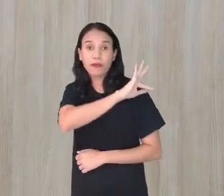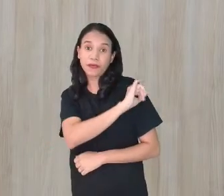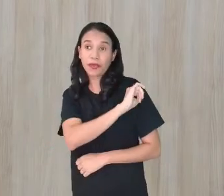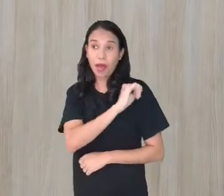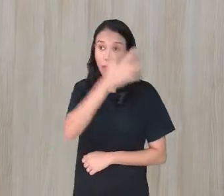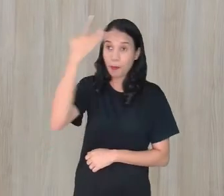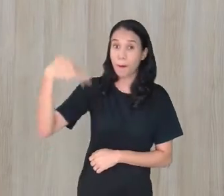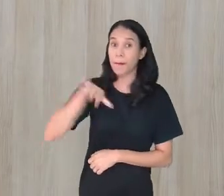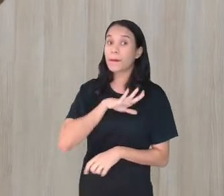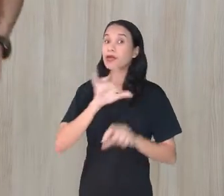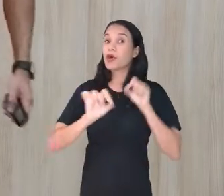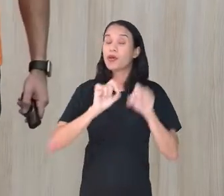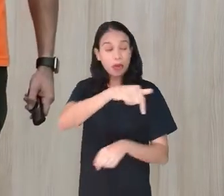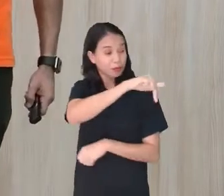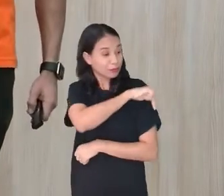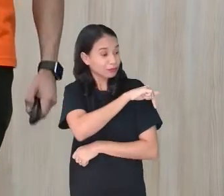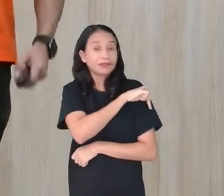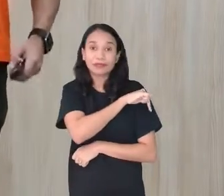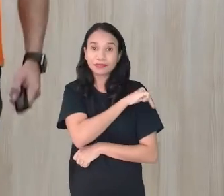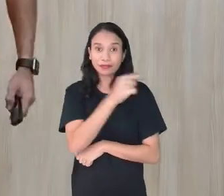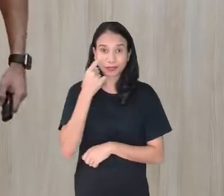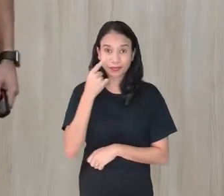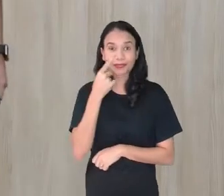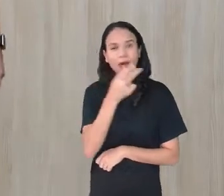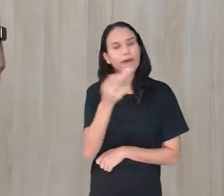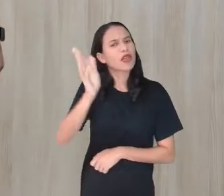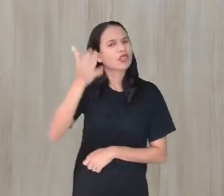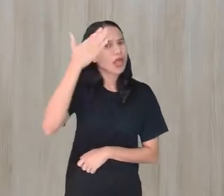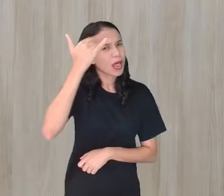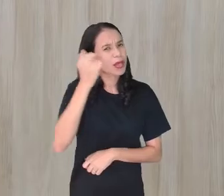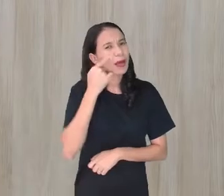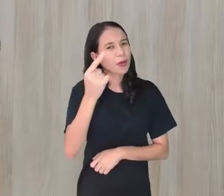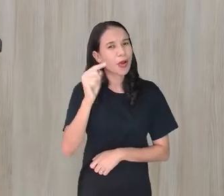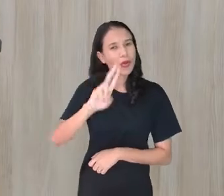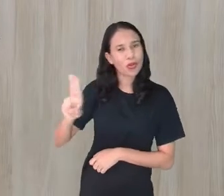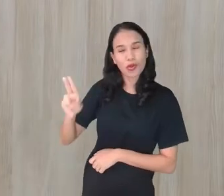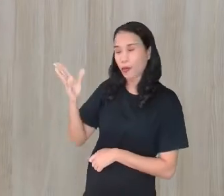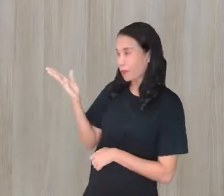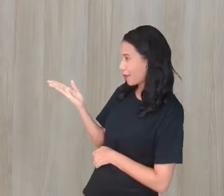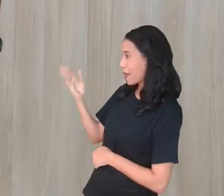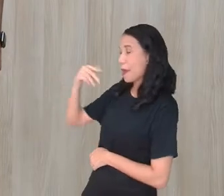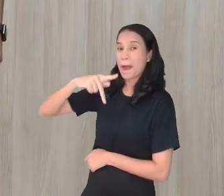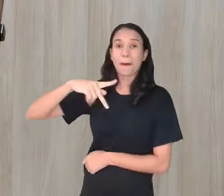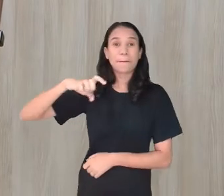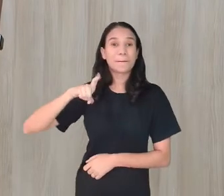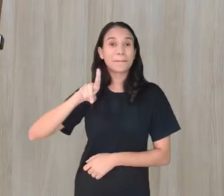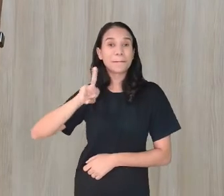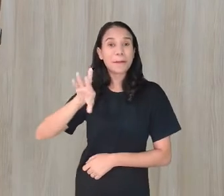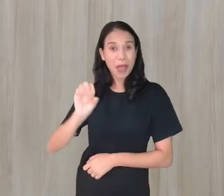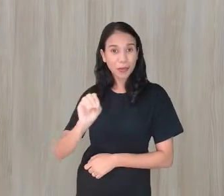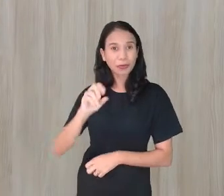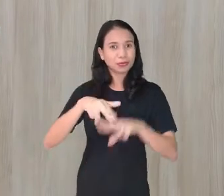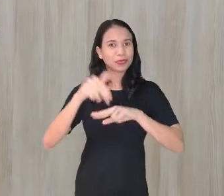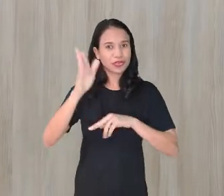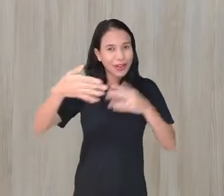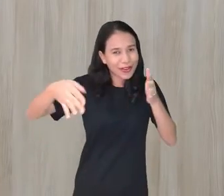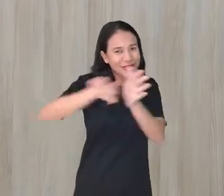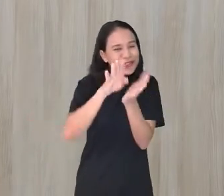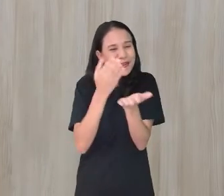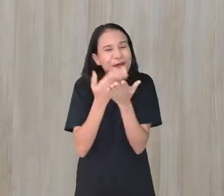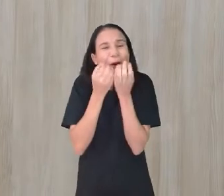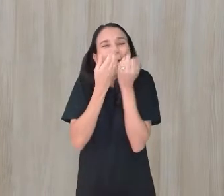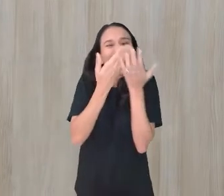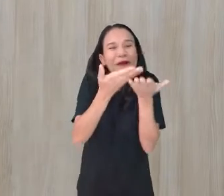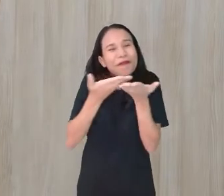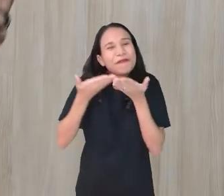a galerinha aí do 7º ano. Como você sabe, eu me chamo Pedro Vitor, então já vai chegando aí para a aula, seja